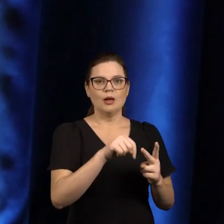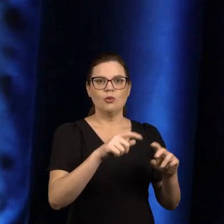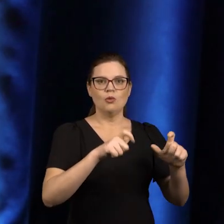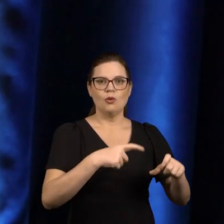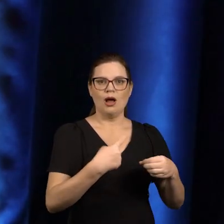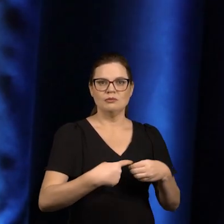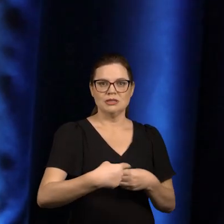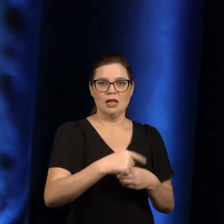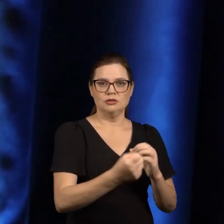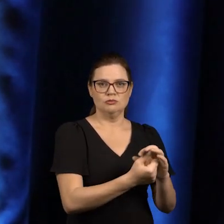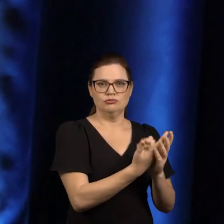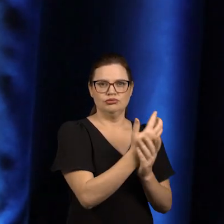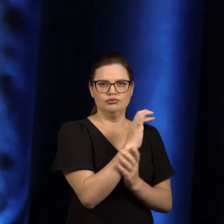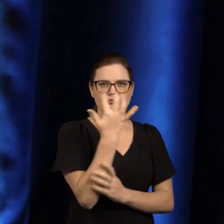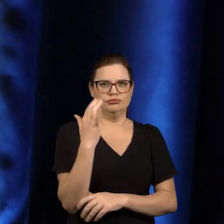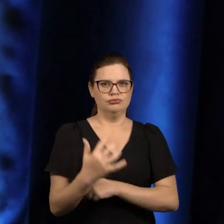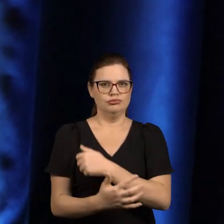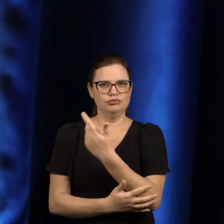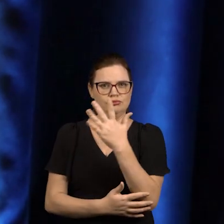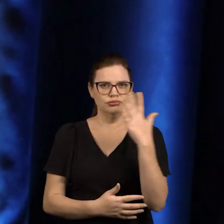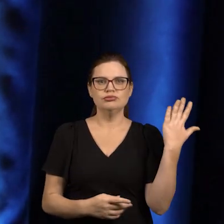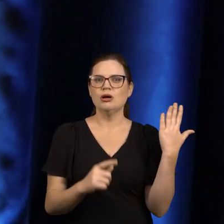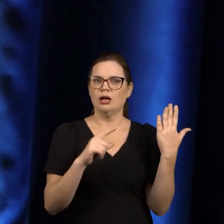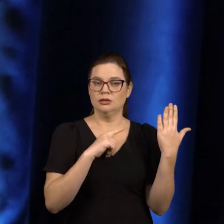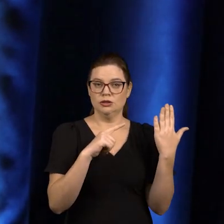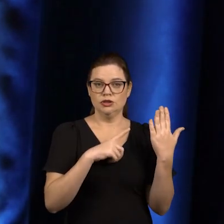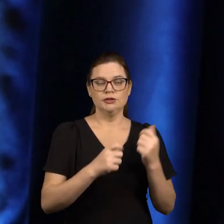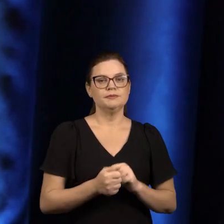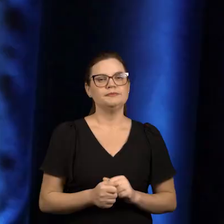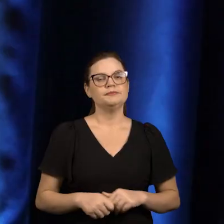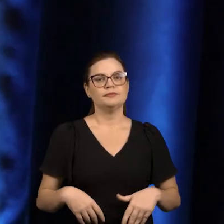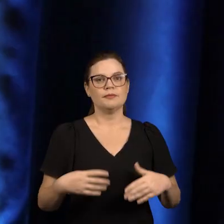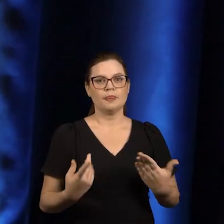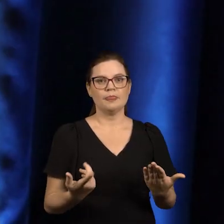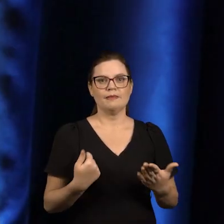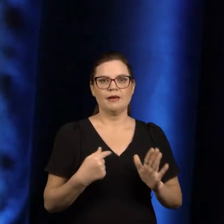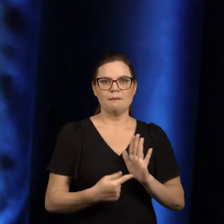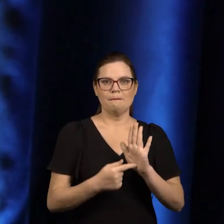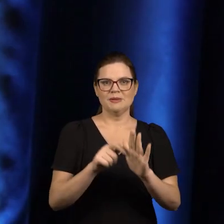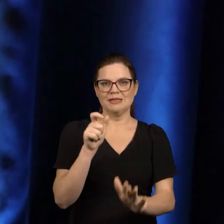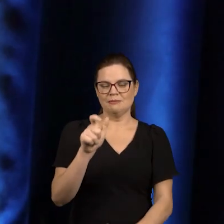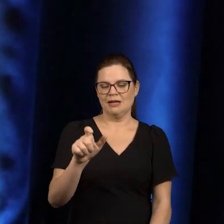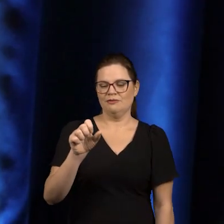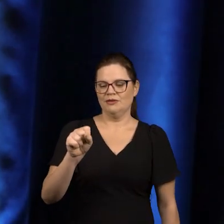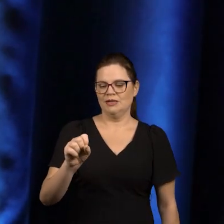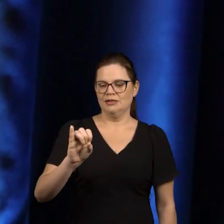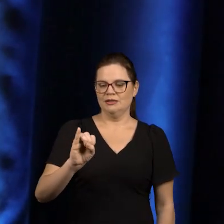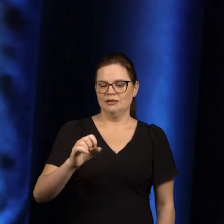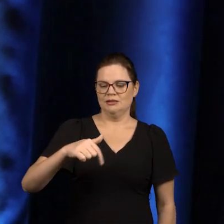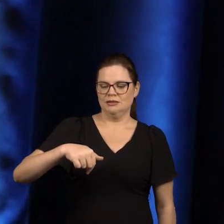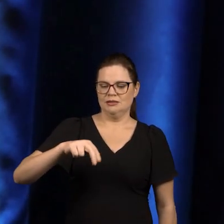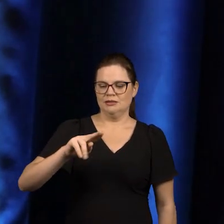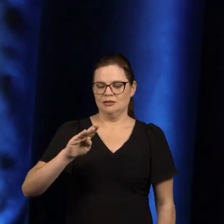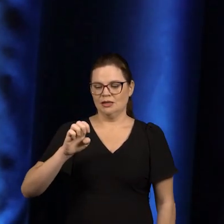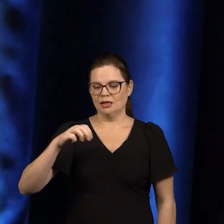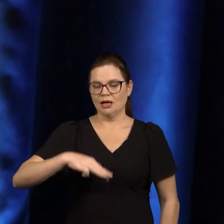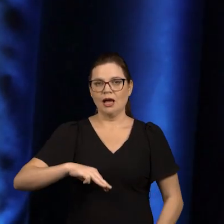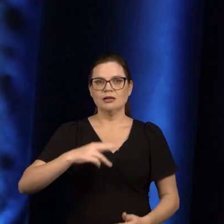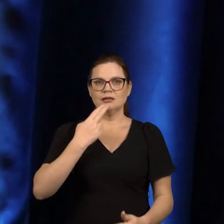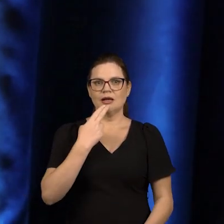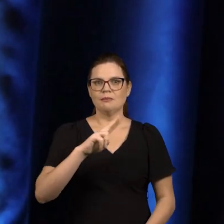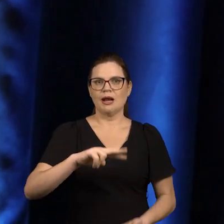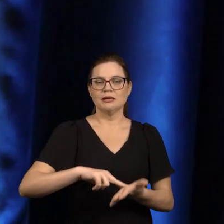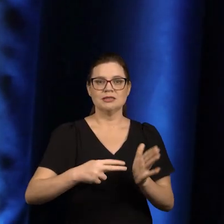região muito fértil. E quando ele edifica, a expressão Siquém significa em hebraico